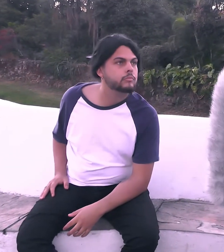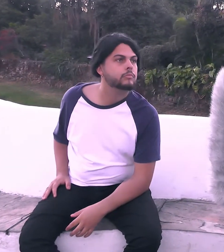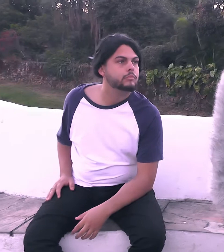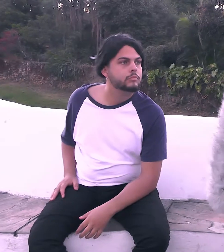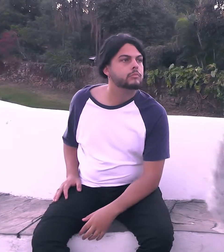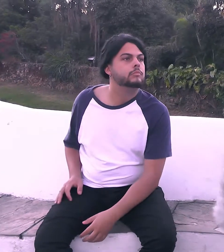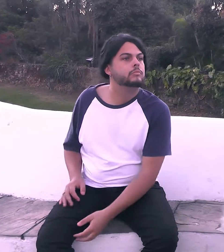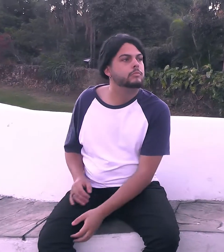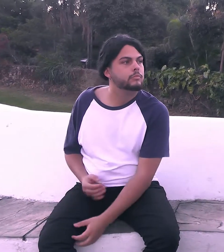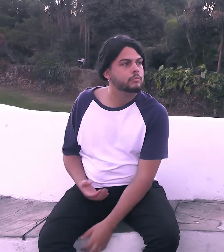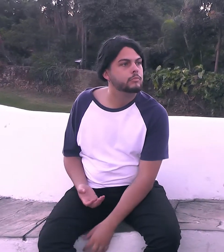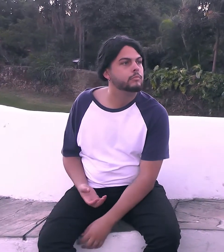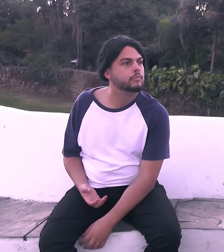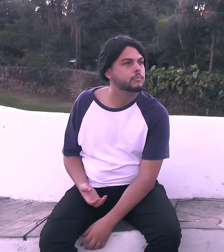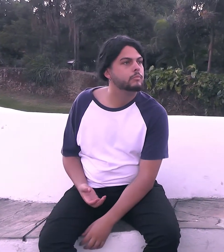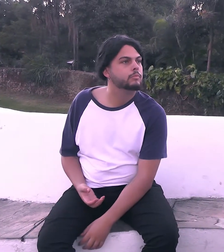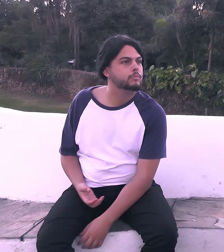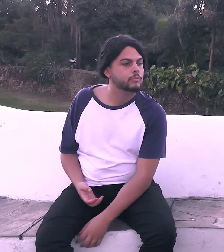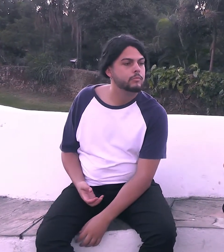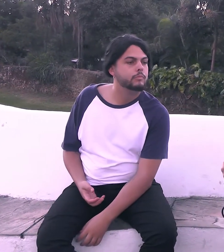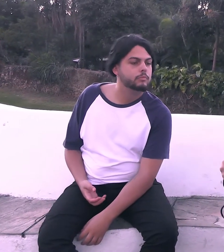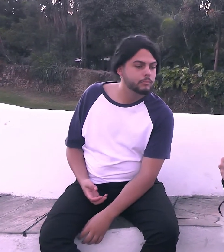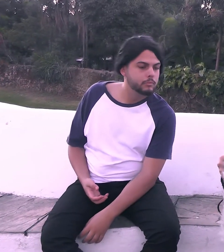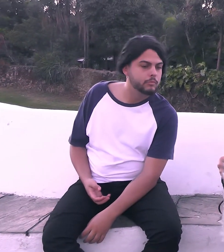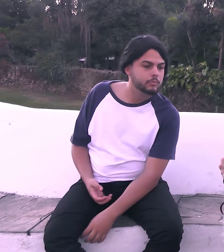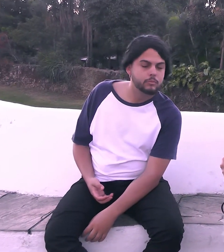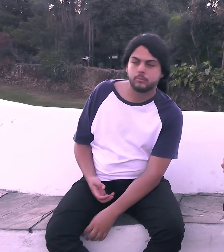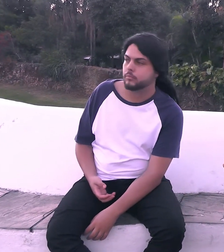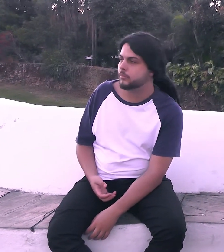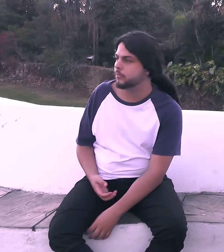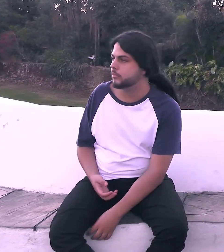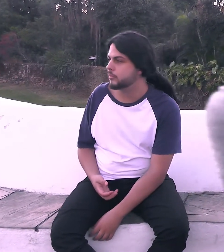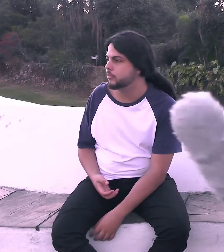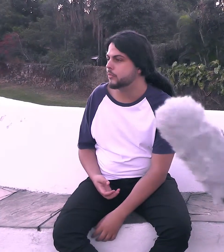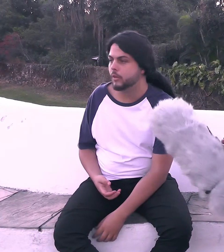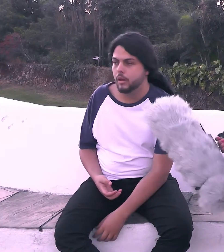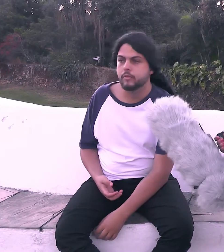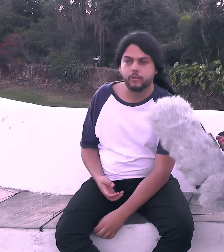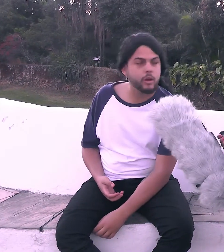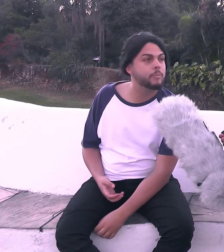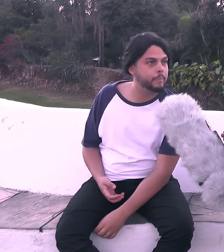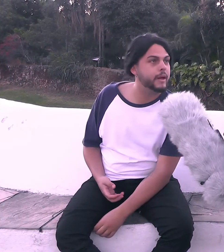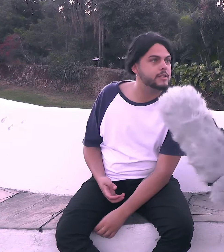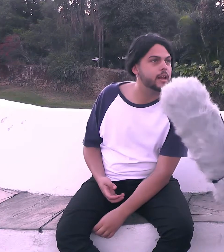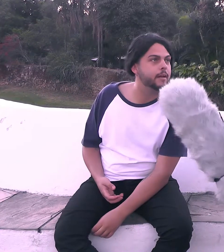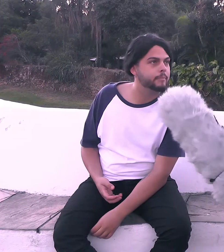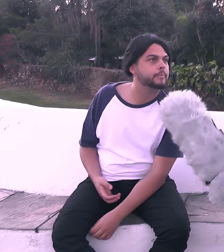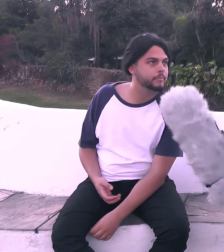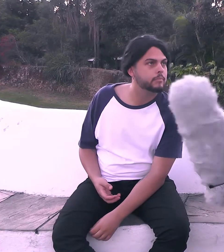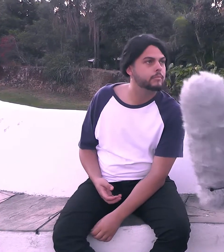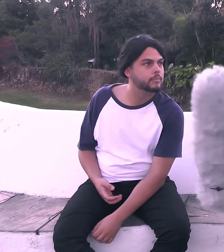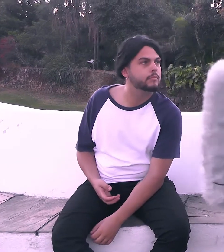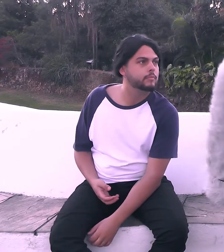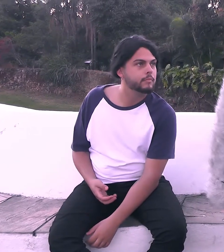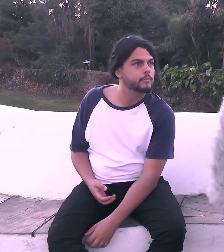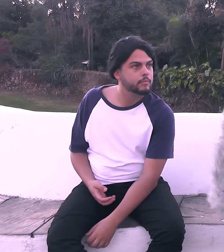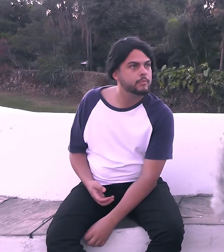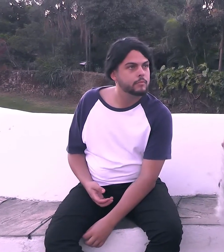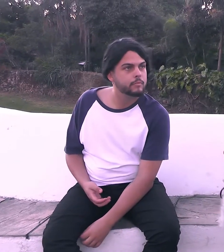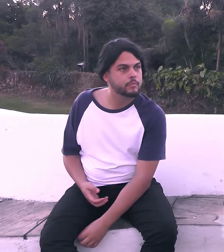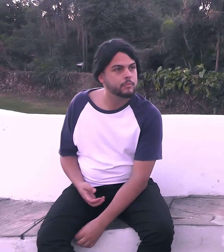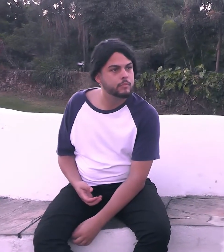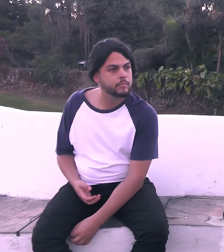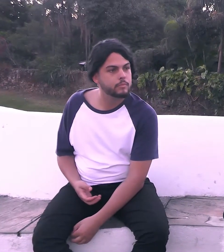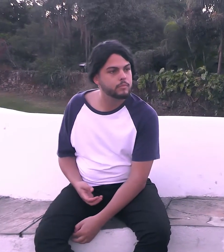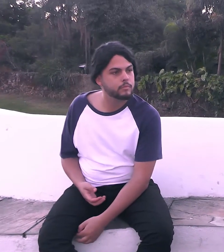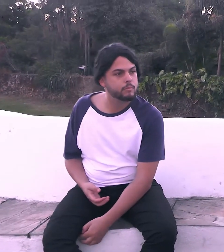que foi abordado pela polícia andando pelo supermercado, passando Covid para as pessoas? Foi eu mesmo, pareci lá. Ah,